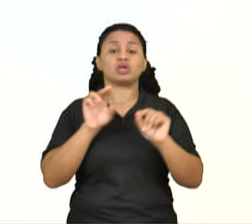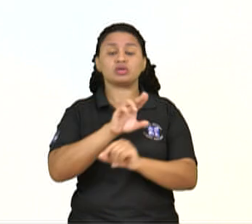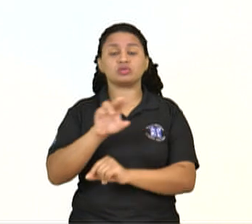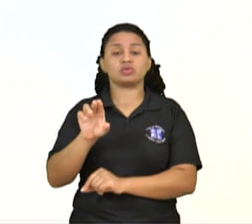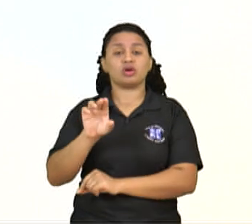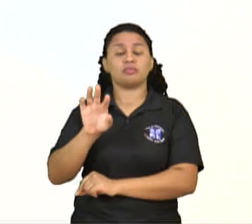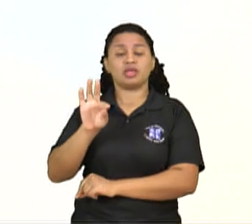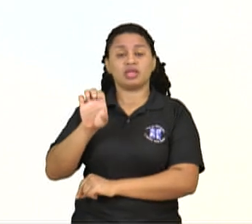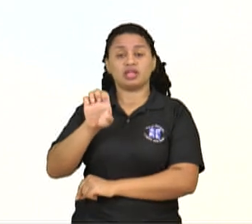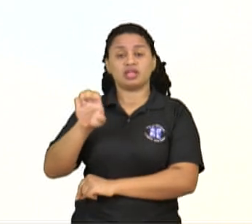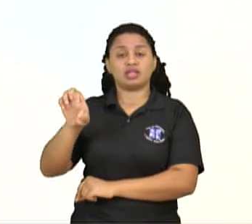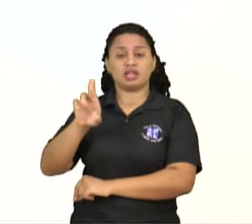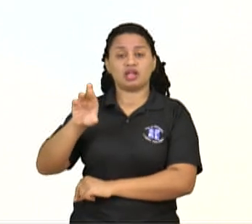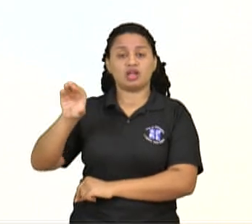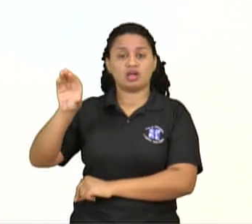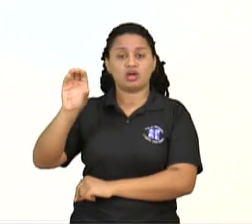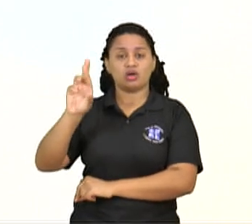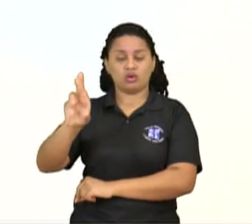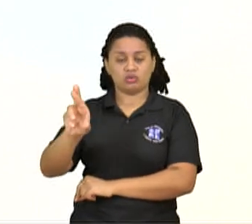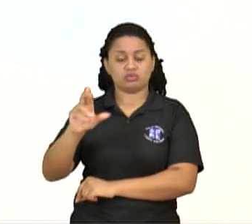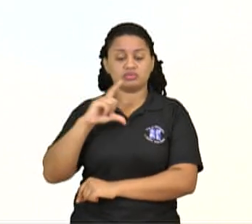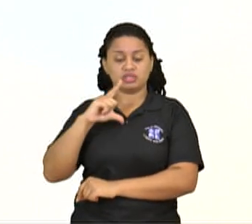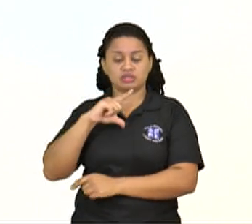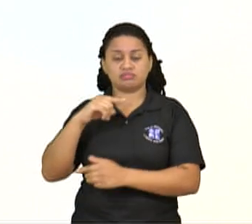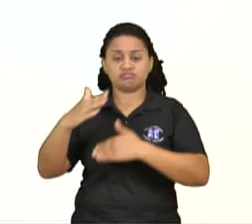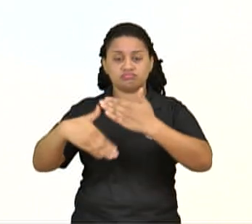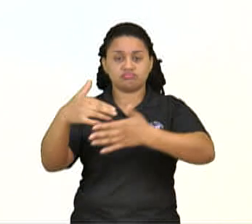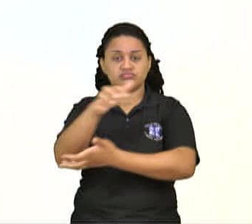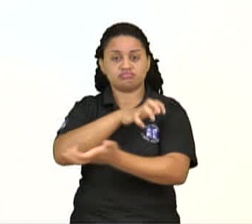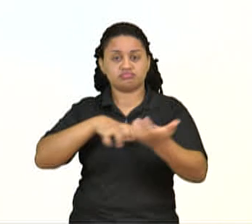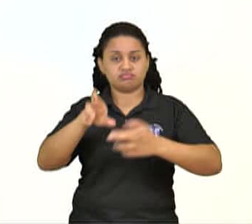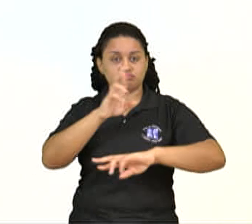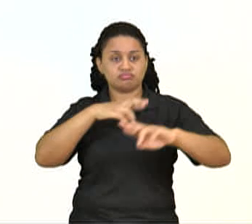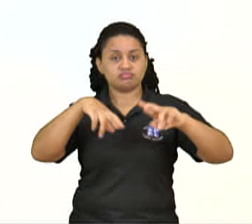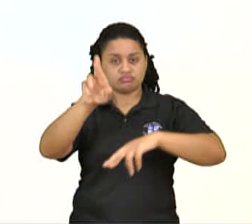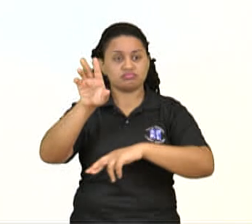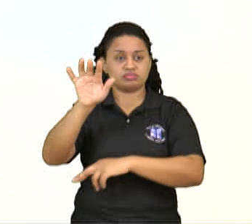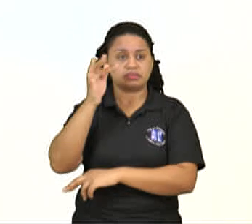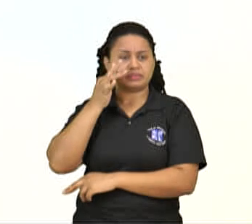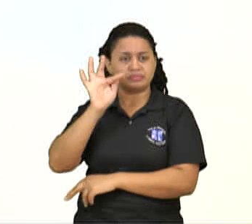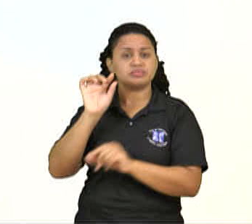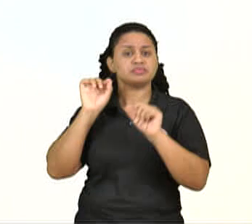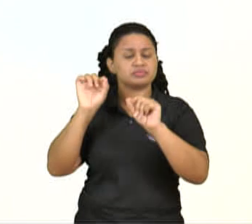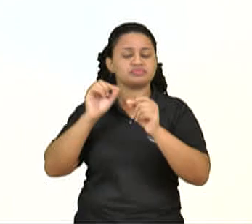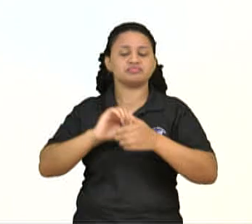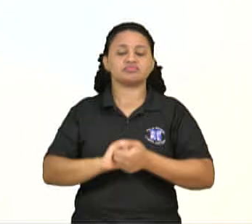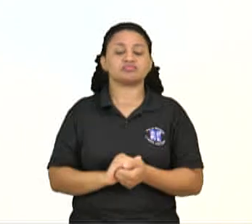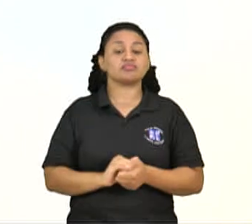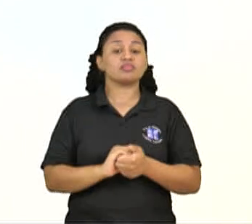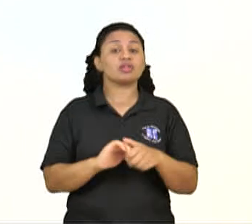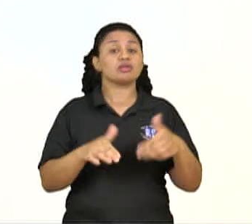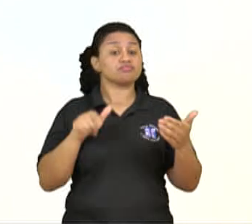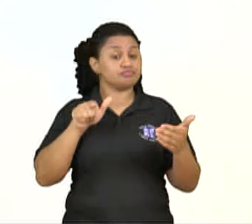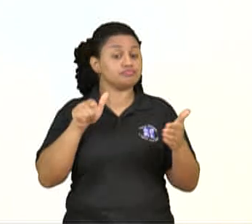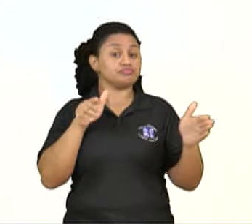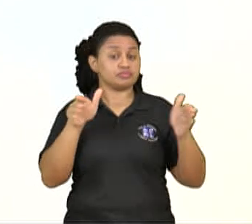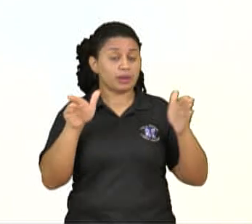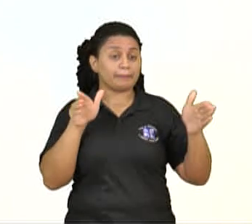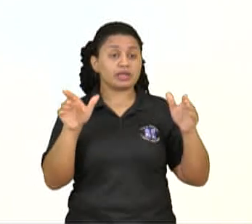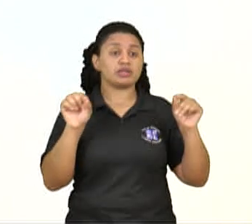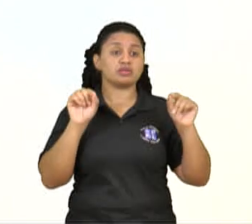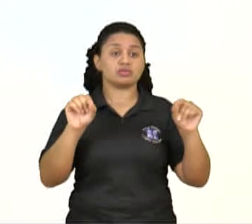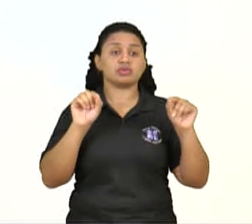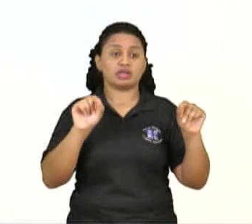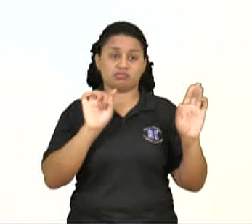terror ocorrido durante o processo revolucionário francês? Bom, o terror foi o período em que os